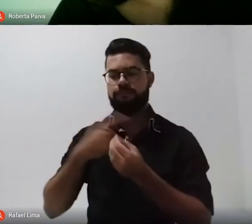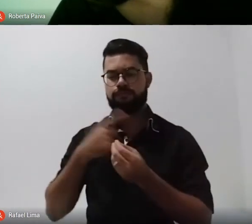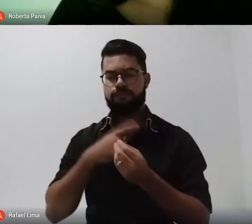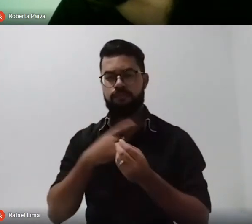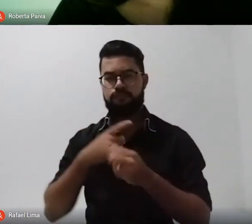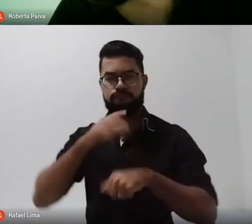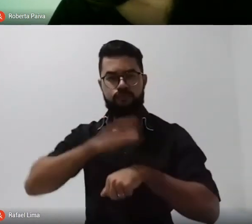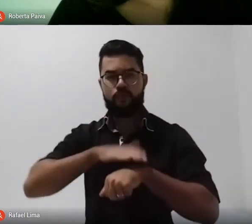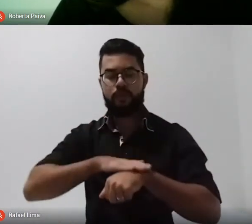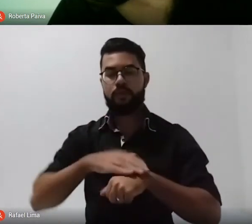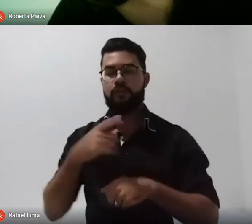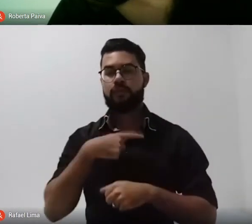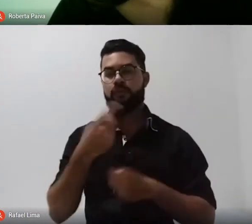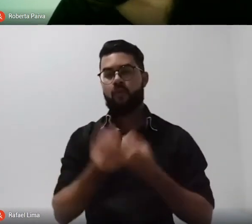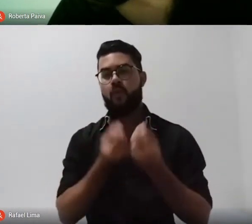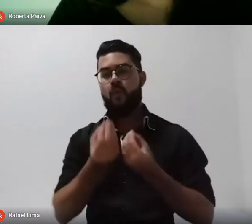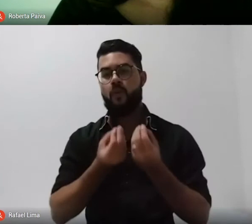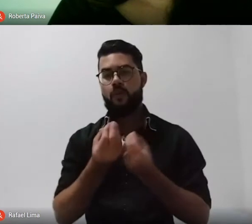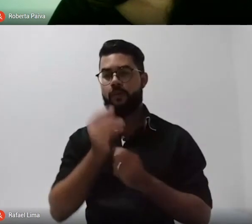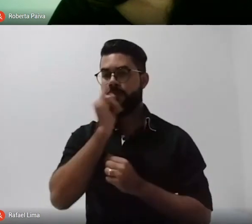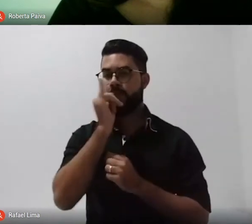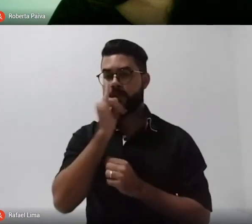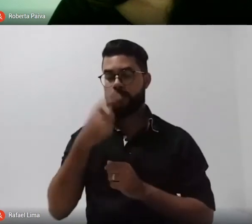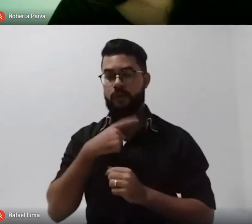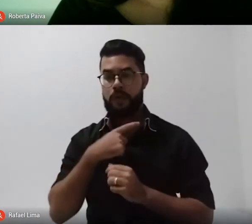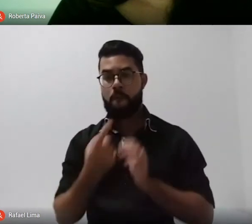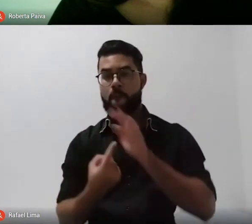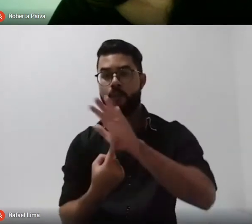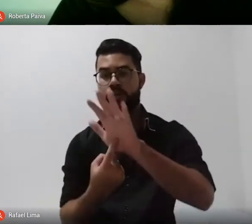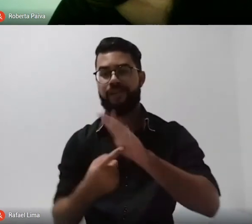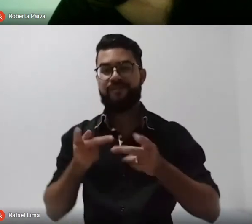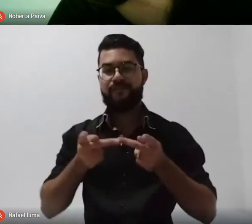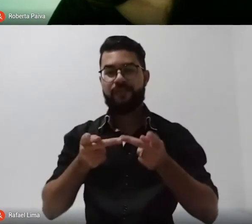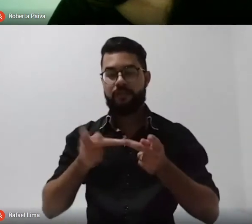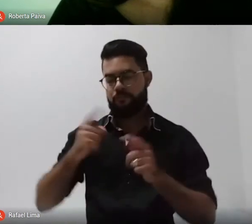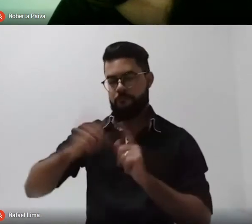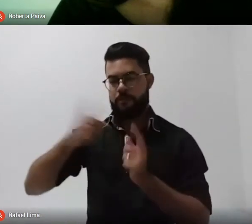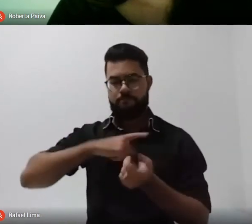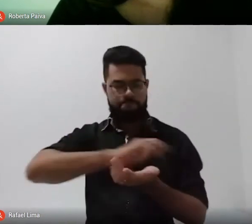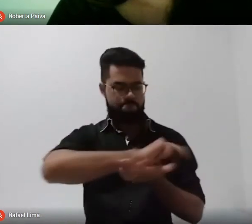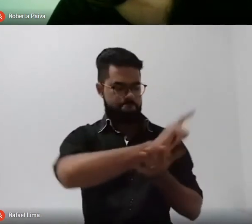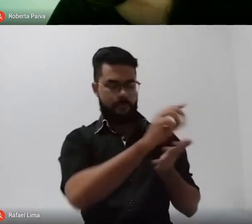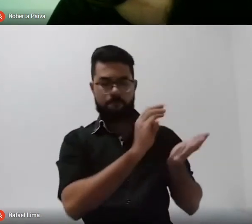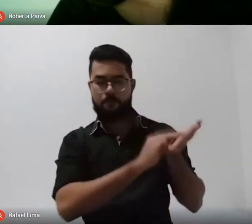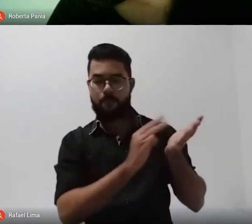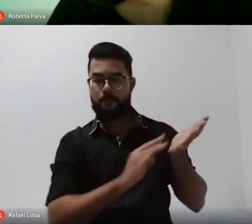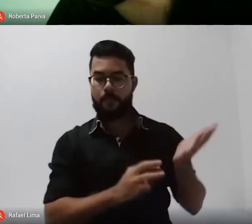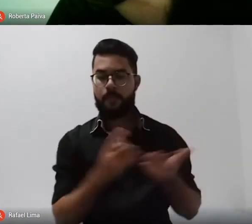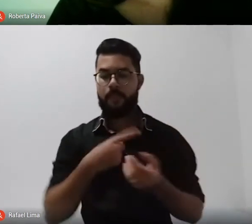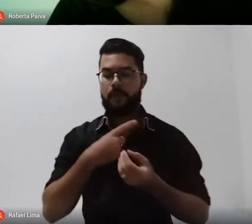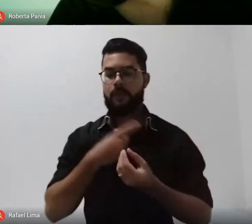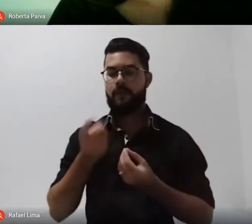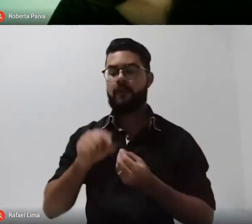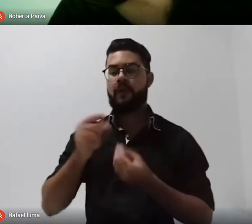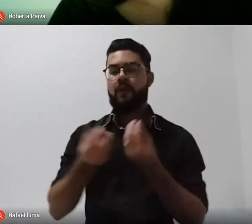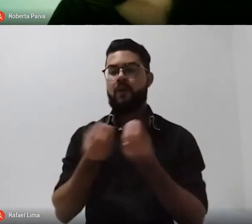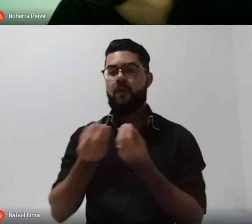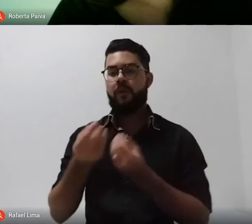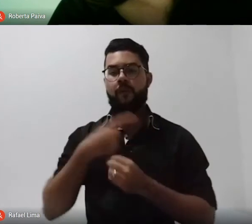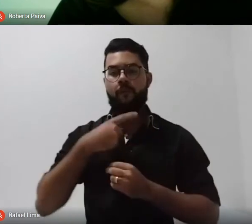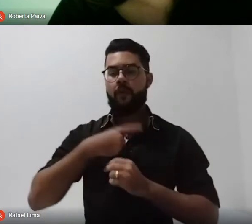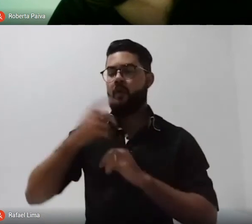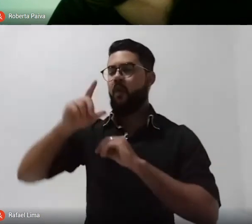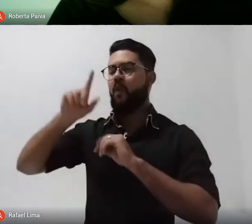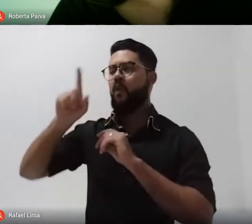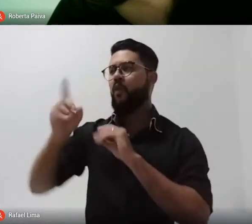de... Não era o objetivo apresentar o cactus, mas tem uma série de metodologias que são abordadas desde o processo de recrutamento dos estudantes.